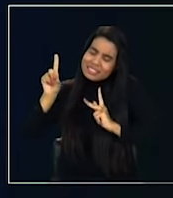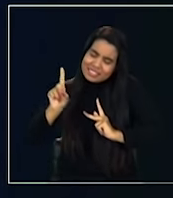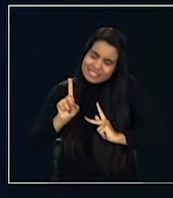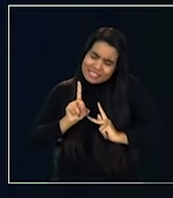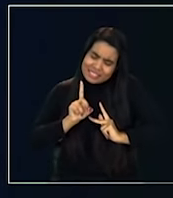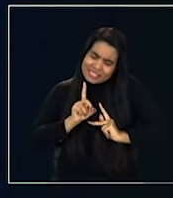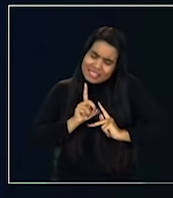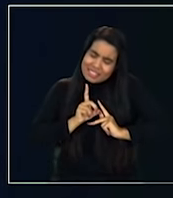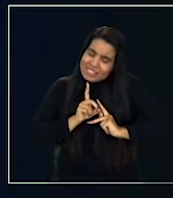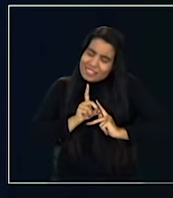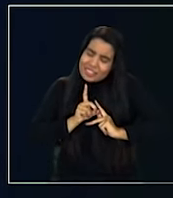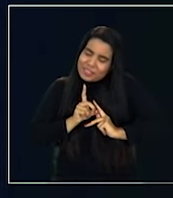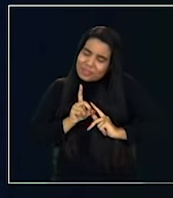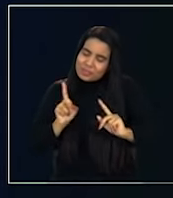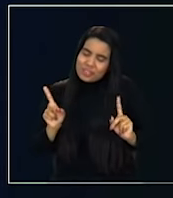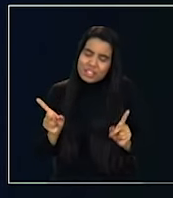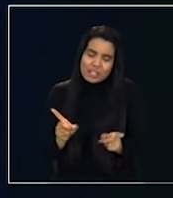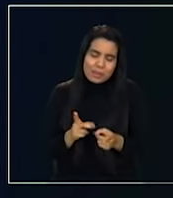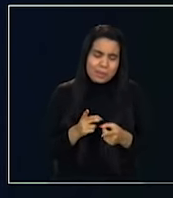paz,